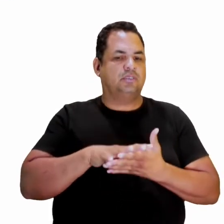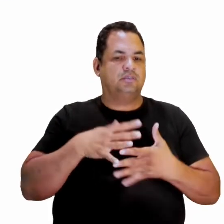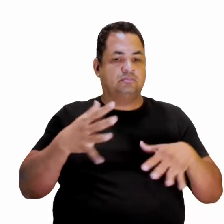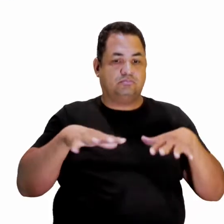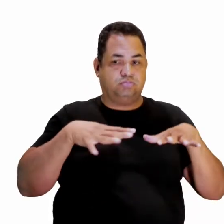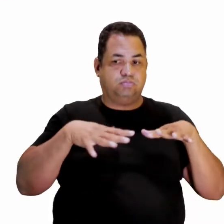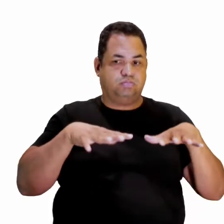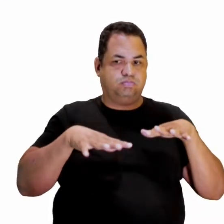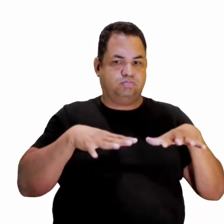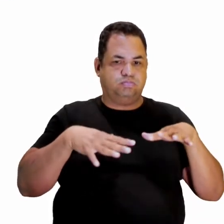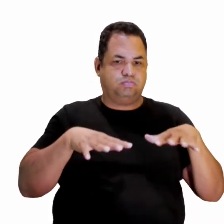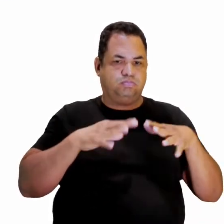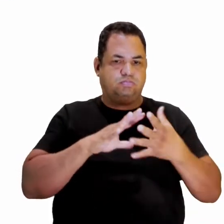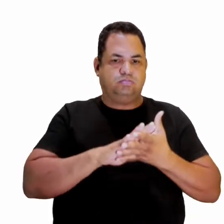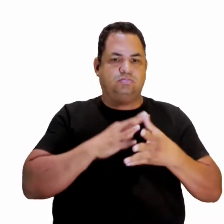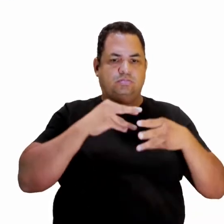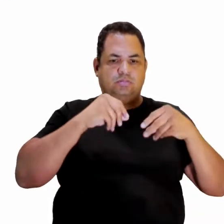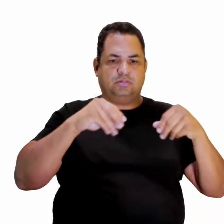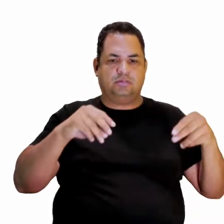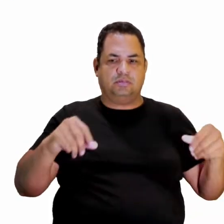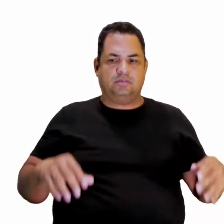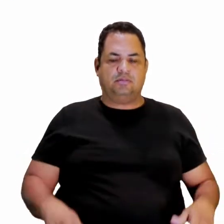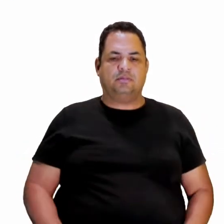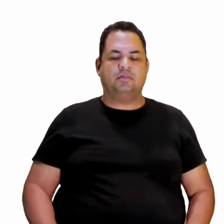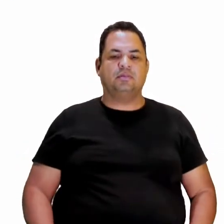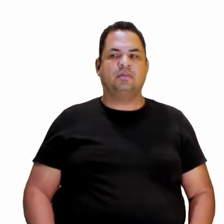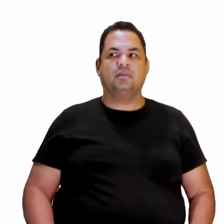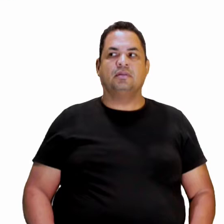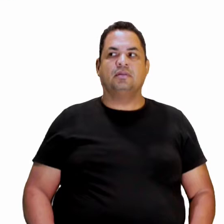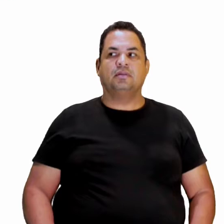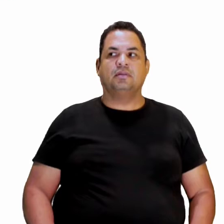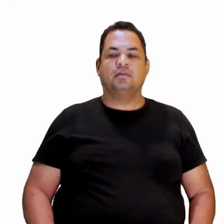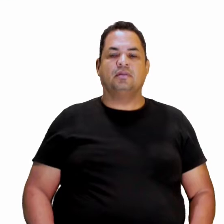Acho que só uma vez, mas eu senti, mas na verdade